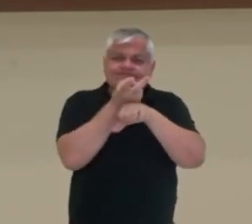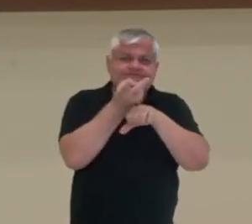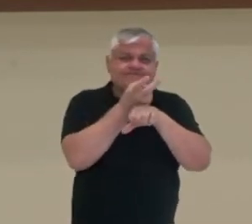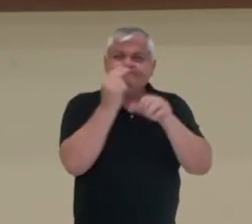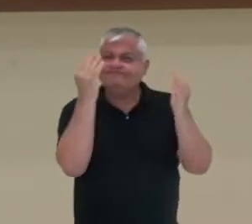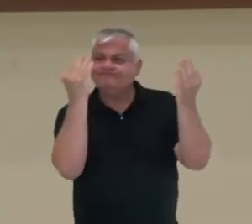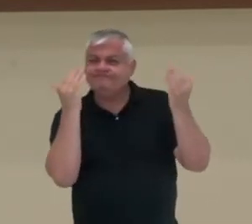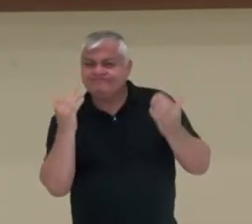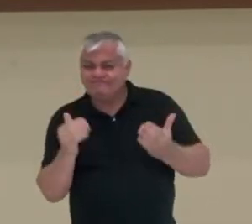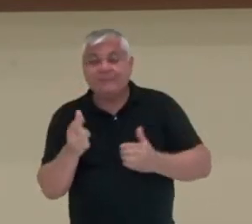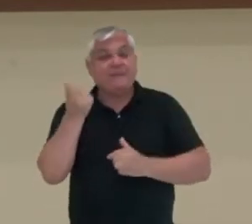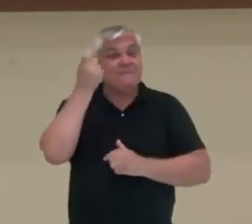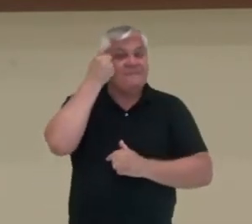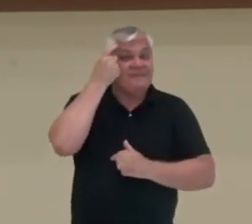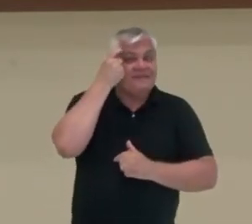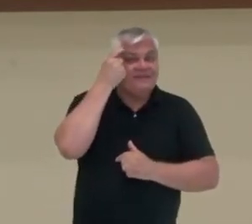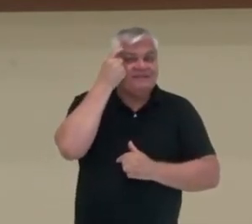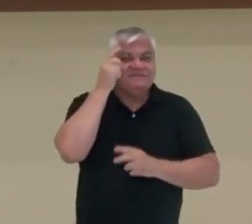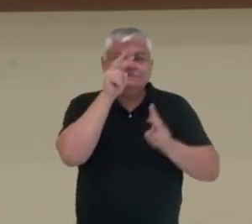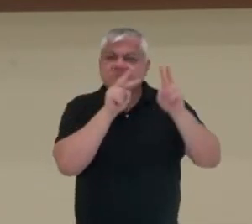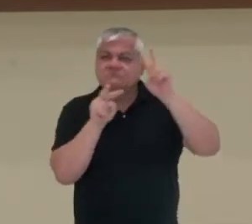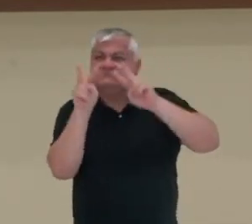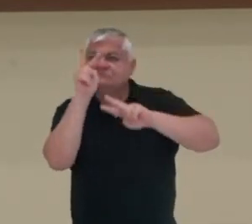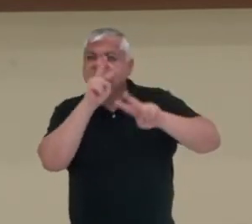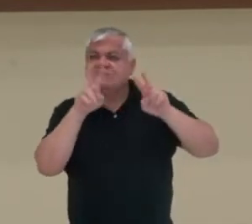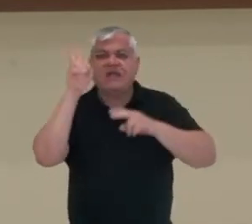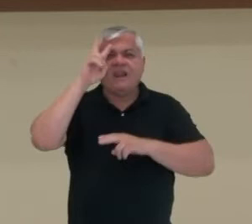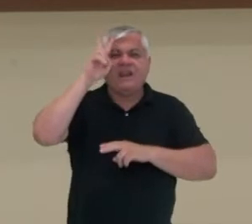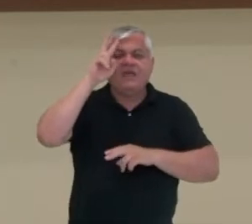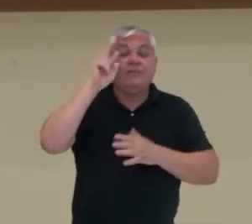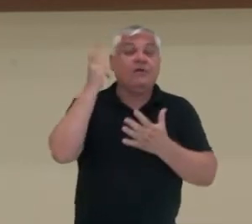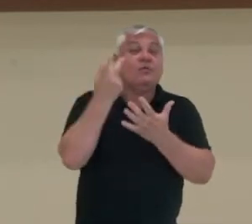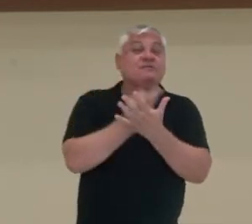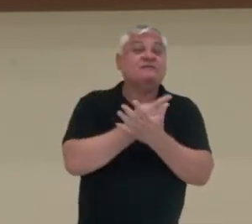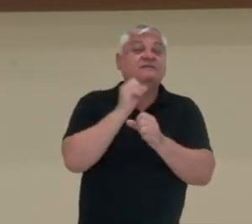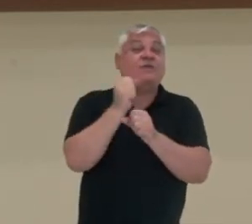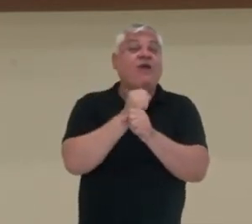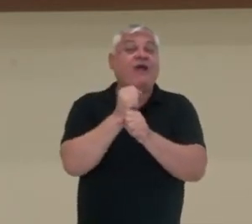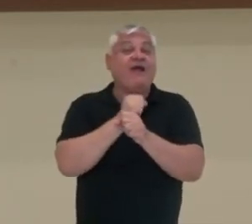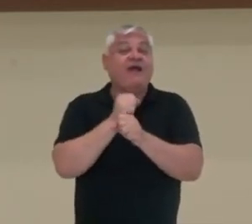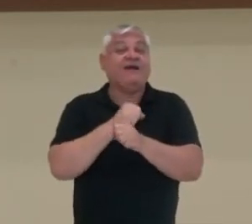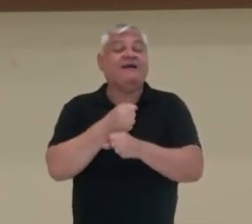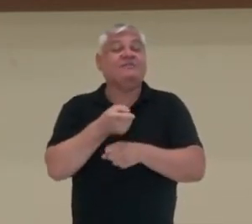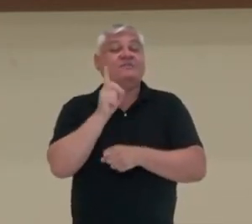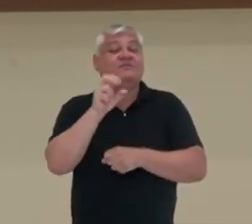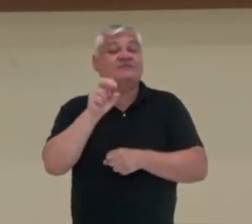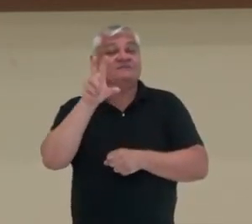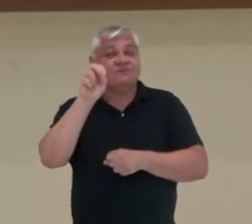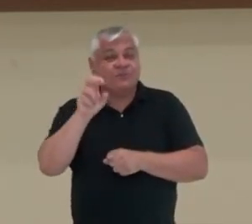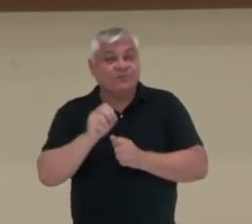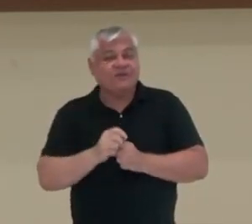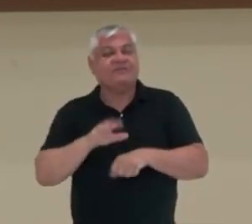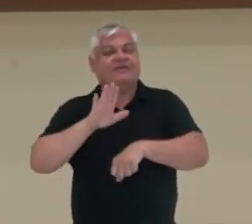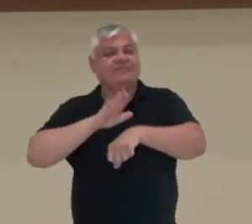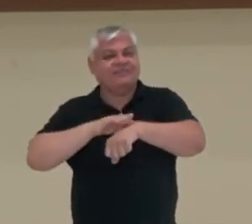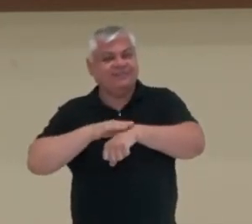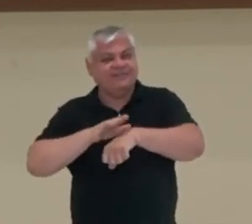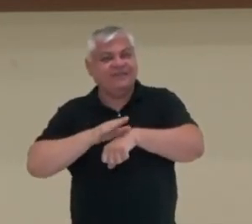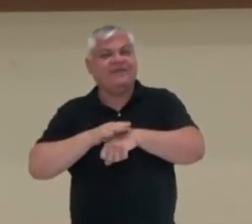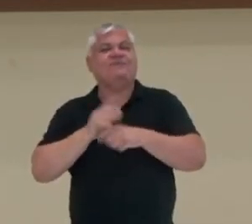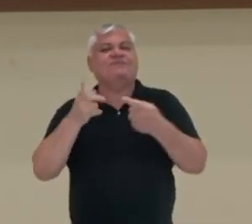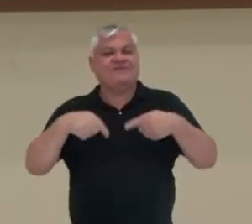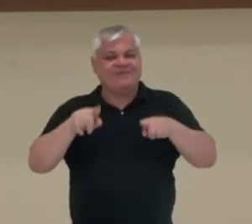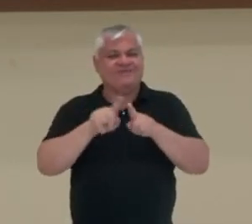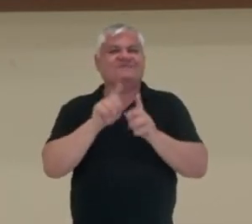bom? Então, ó, pensem lá, olhem, tentem lembrar ali o que aconteceu naquele ano que está sendo solicitado, tá bom? Então, a prof vai dar aquele tempinho, eu